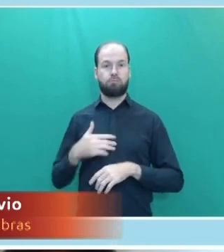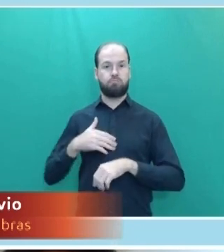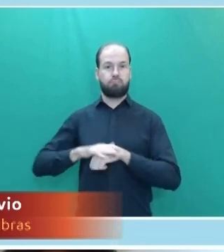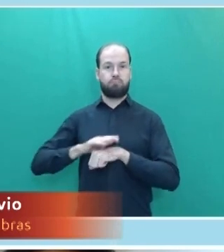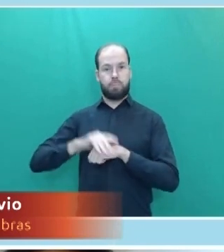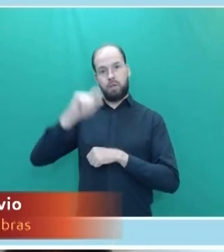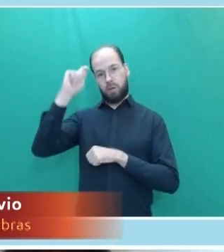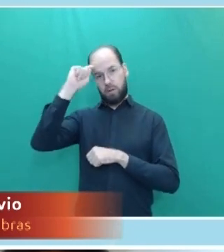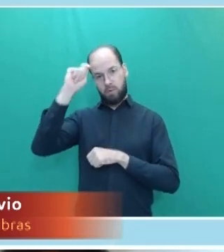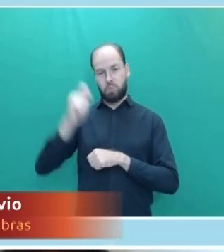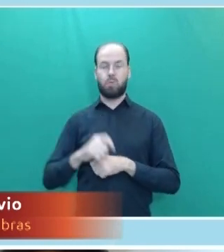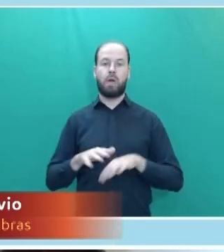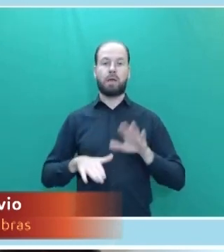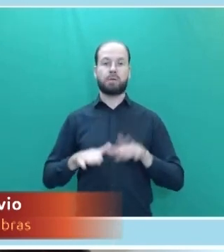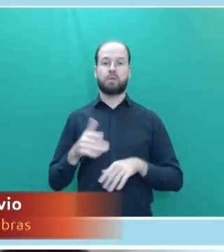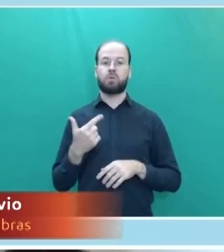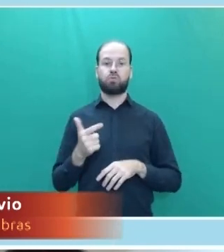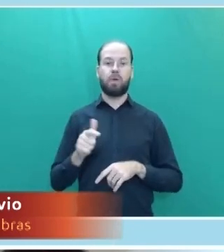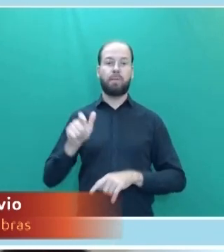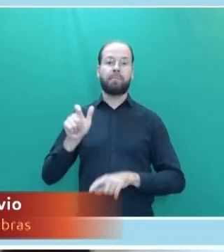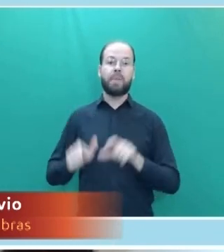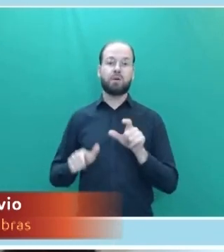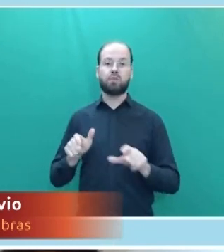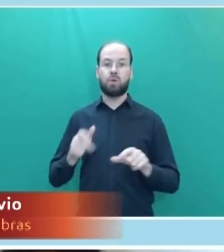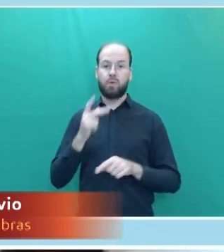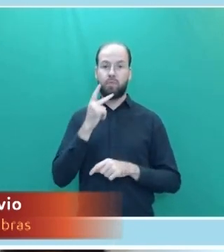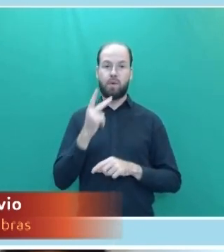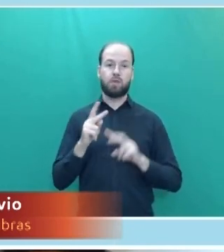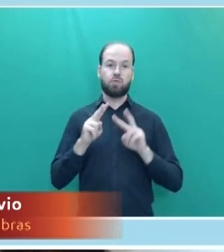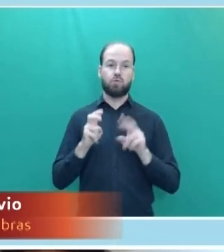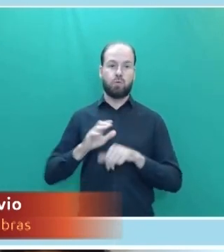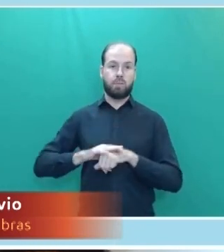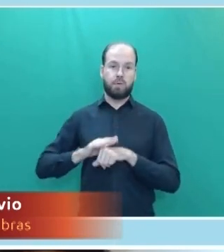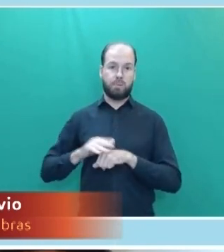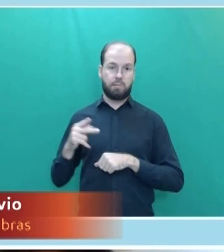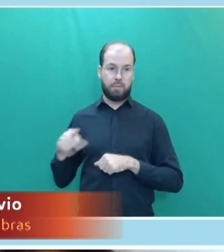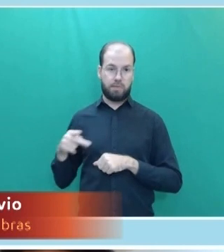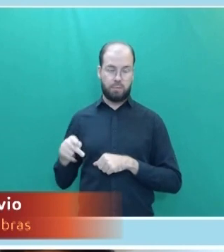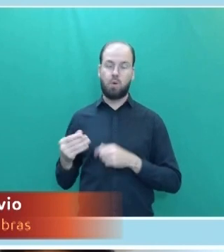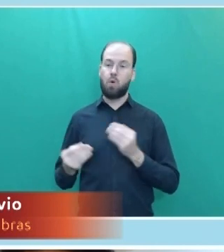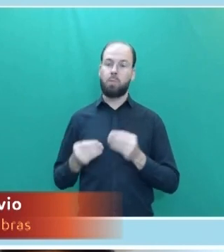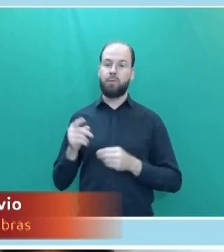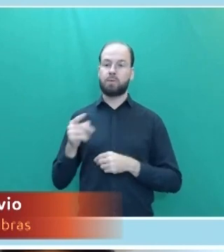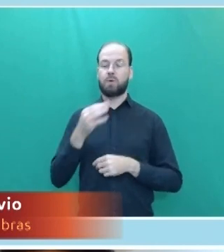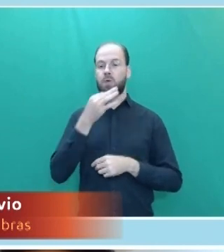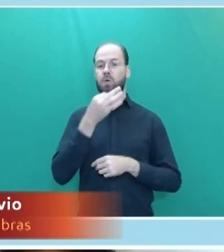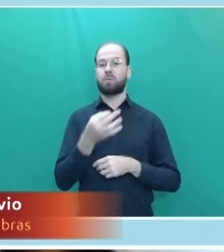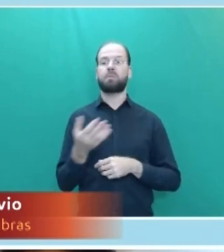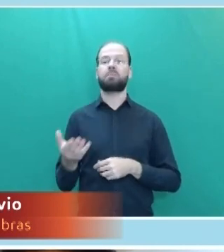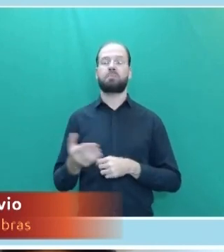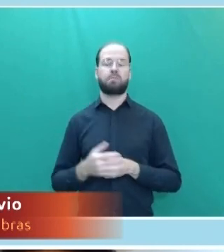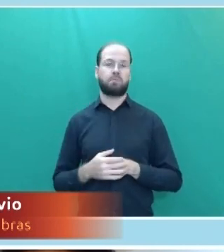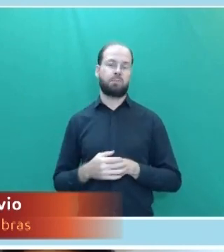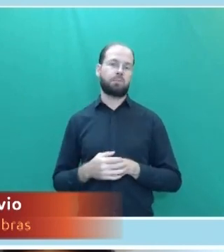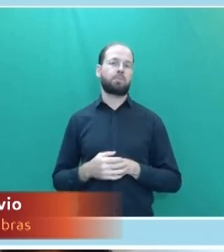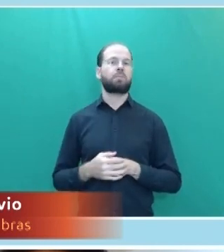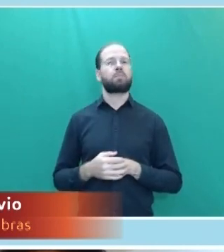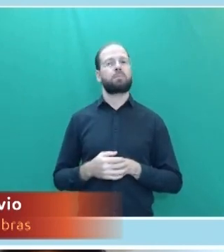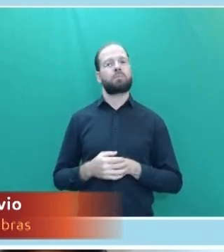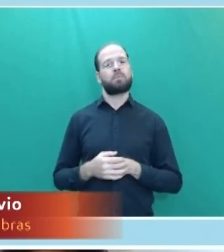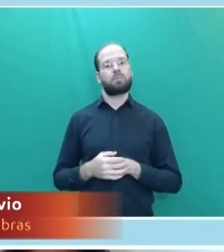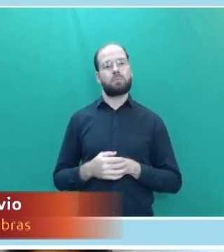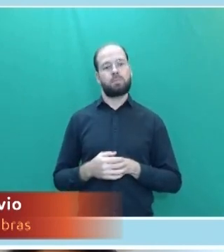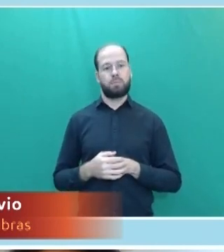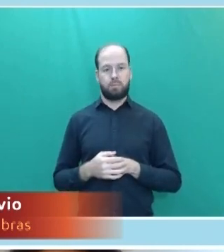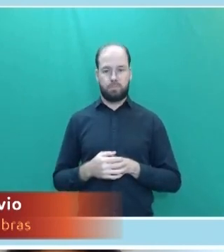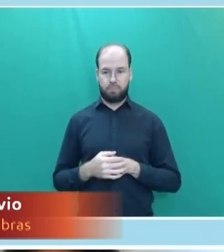né? Não há pessoas falando sobre si mesmas. Como é que você vê isso também? Queria falar desses dois pontos.